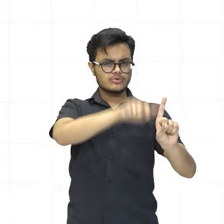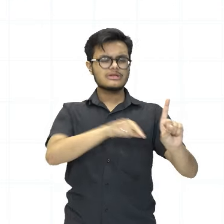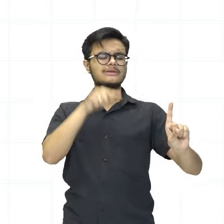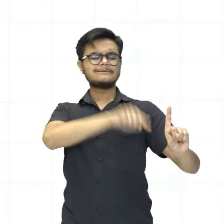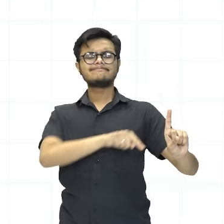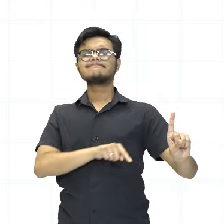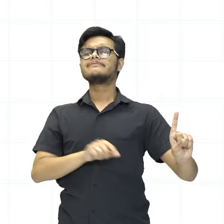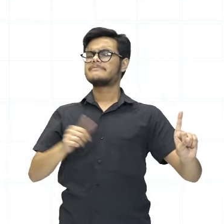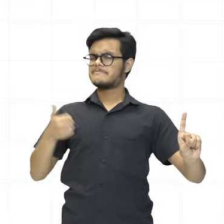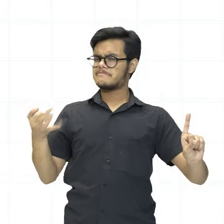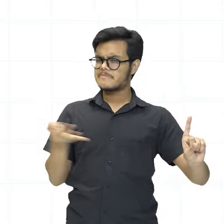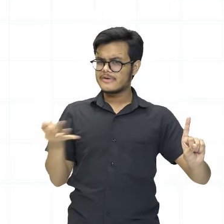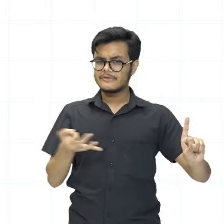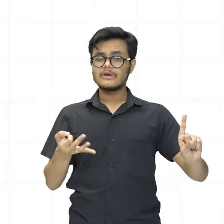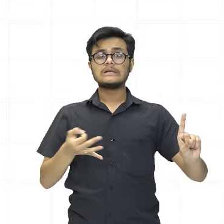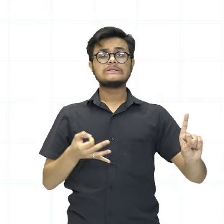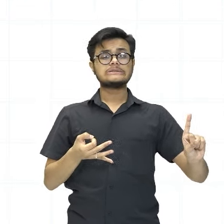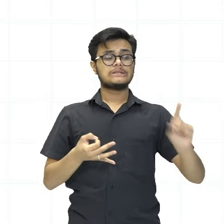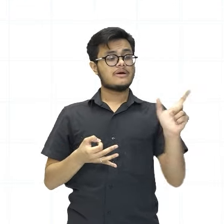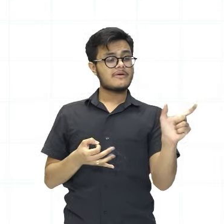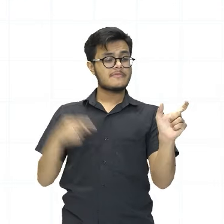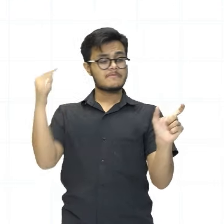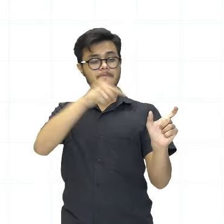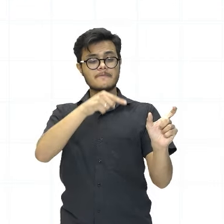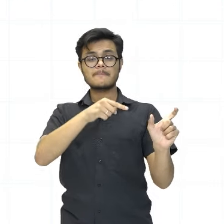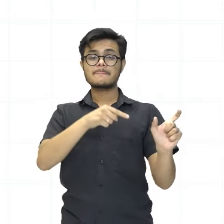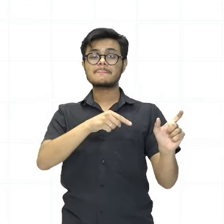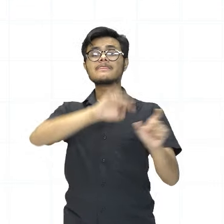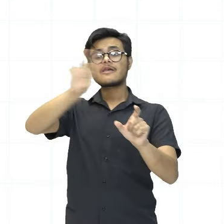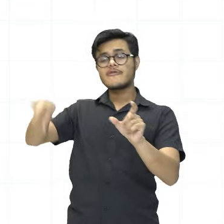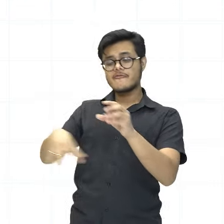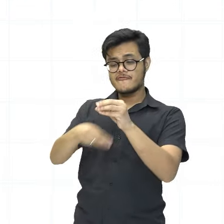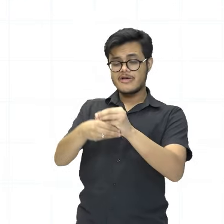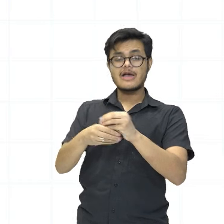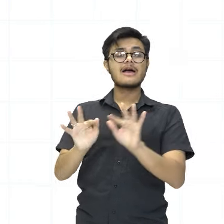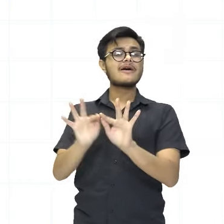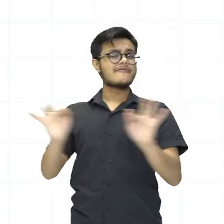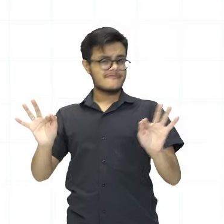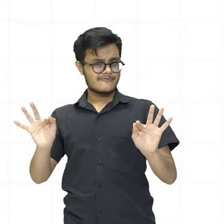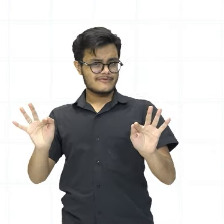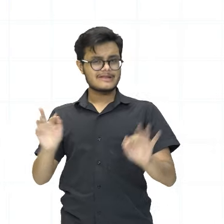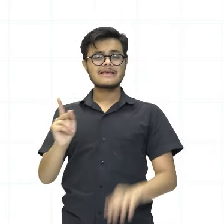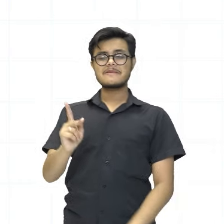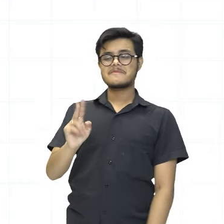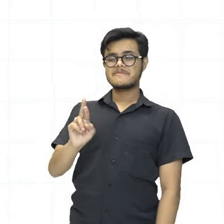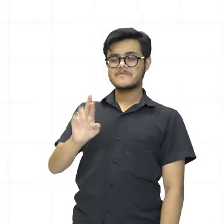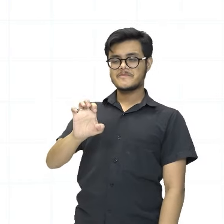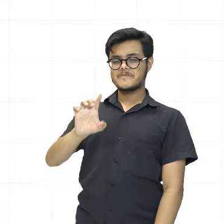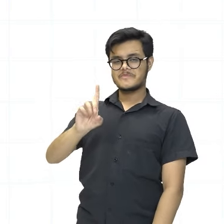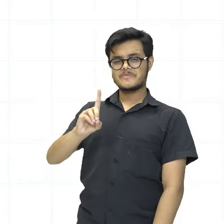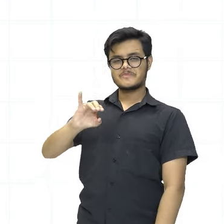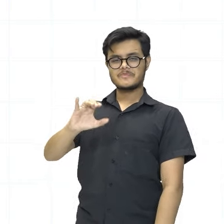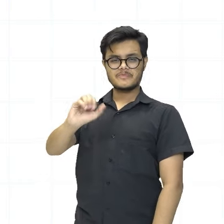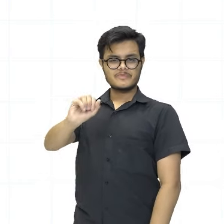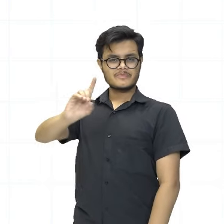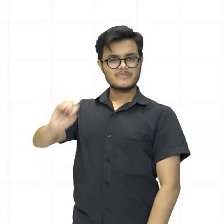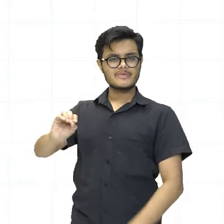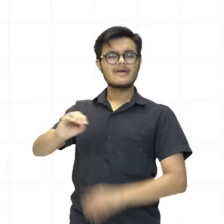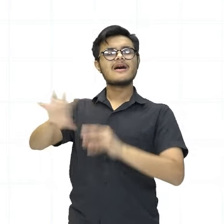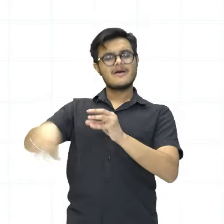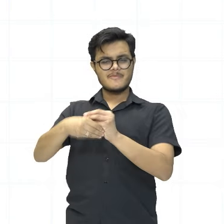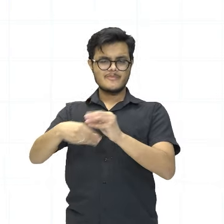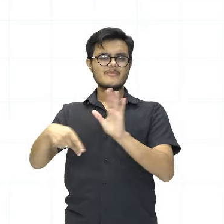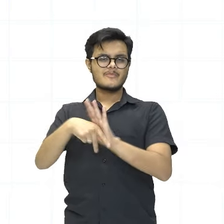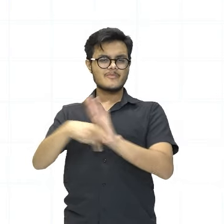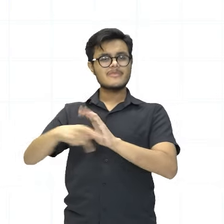sujeito tudo o que sobra da oração é predicado então se a natureza é o meu sujeito o meu predicado é precisa